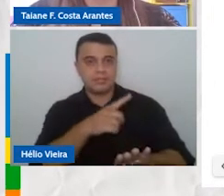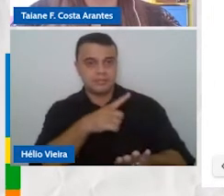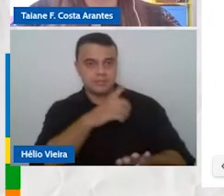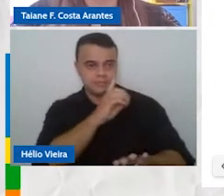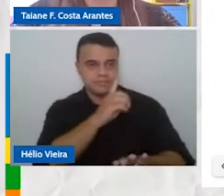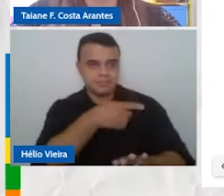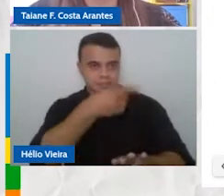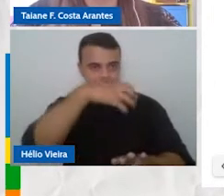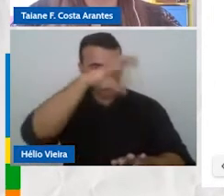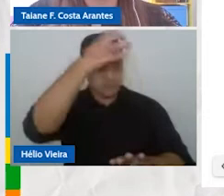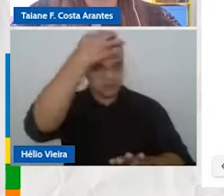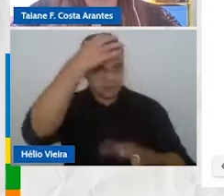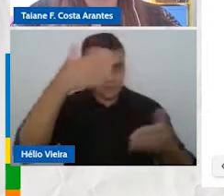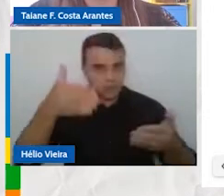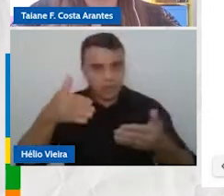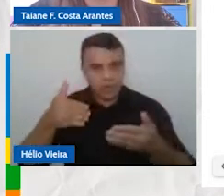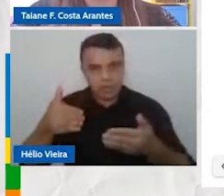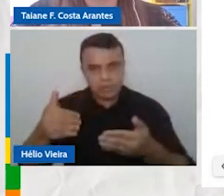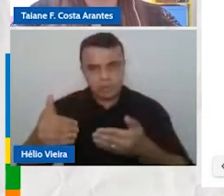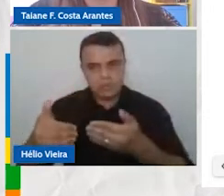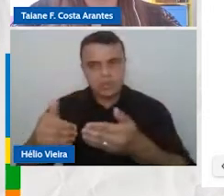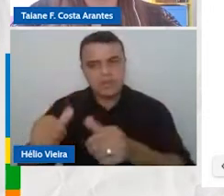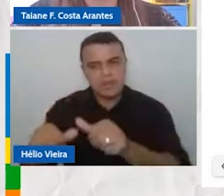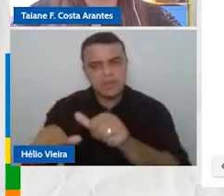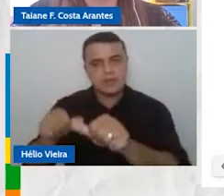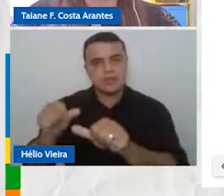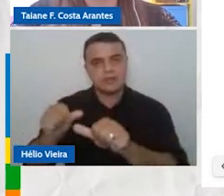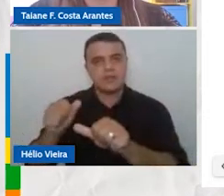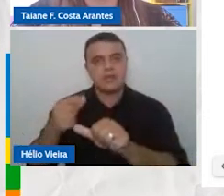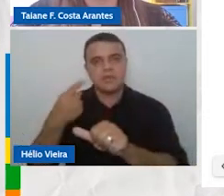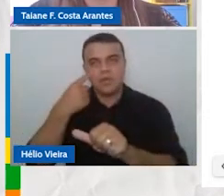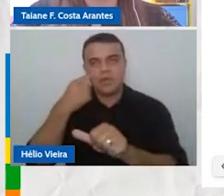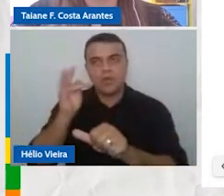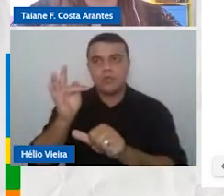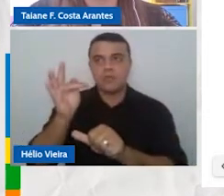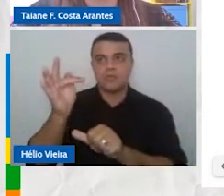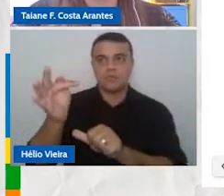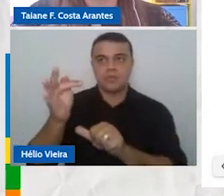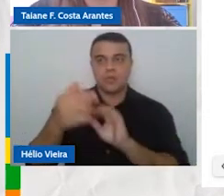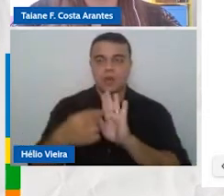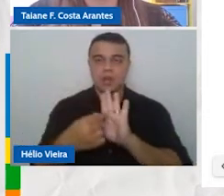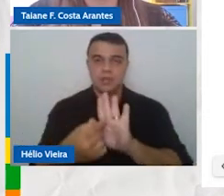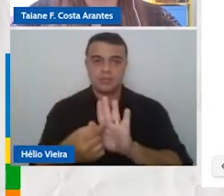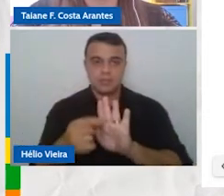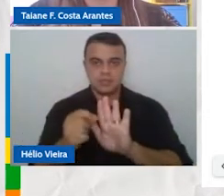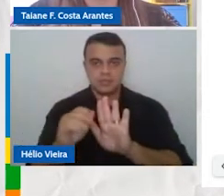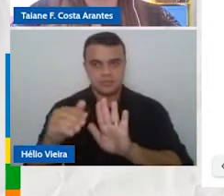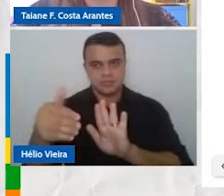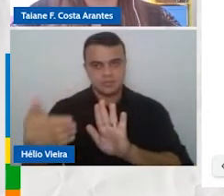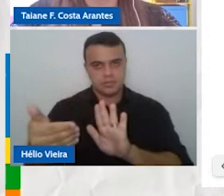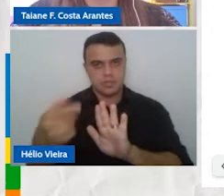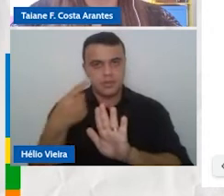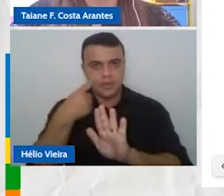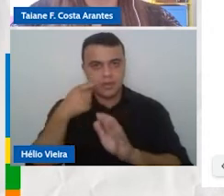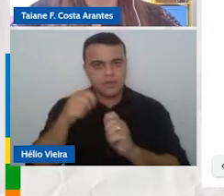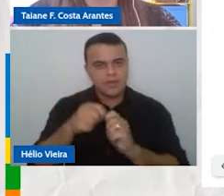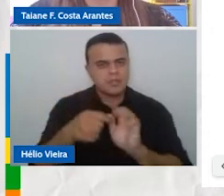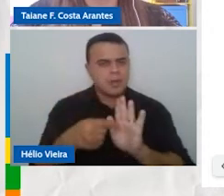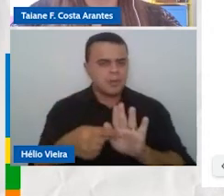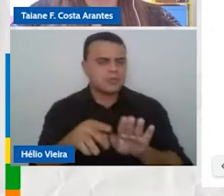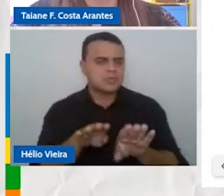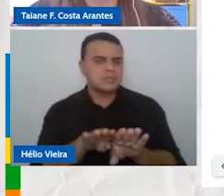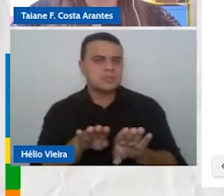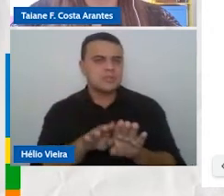Eles avançam em pulso de transformação rumo ao futuro, representado adiante. Fazem alusão também